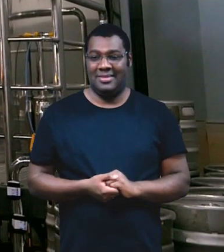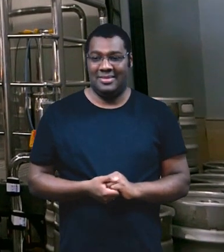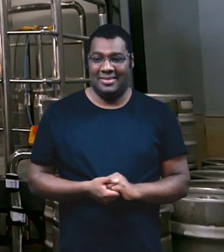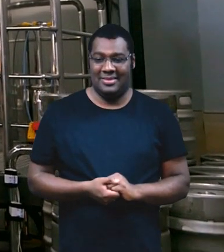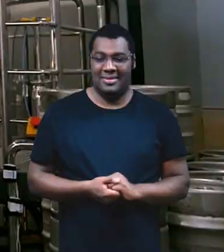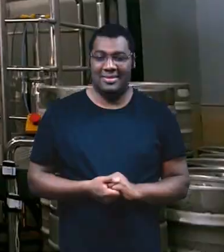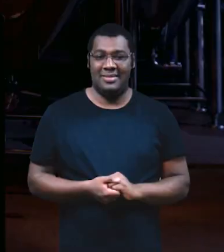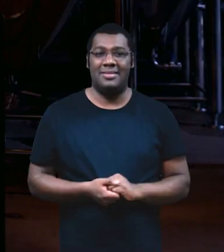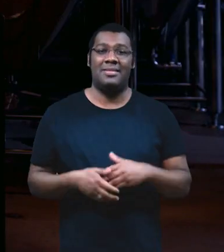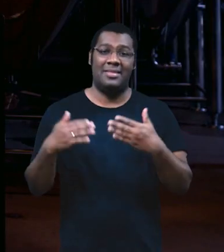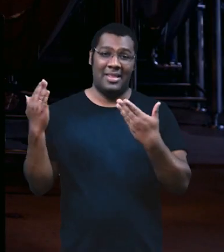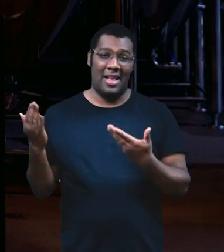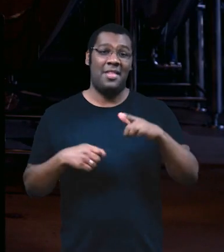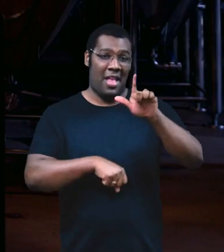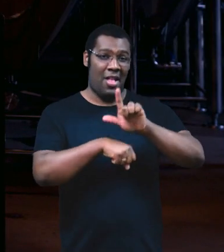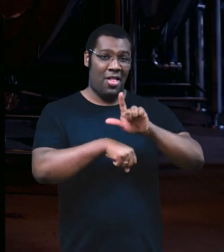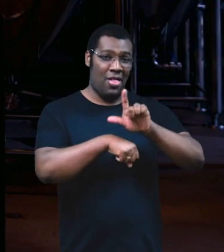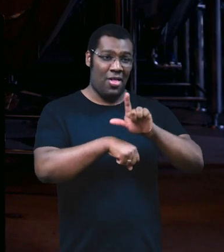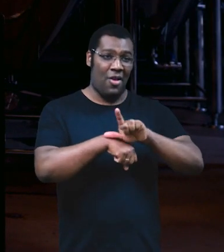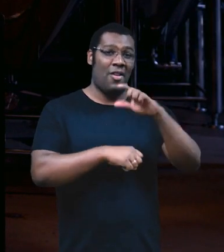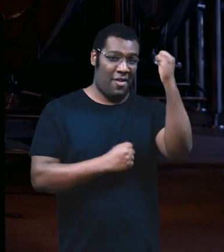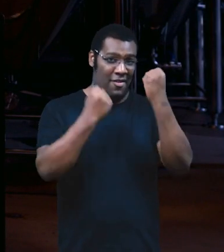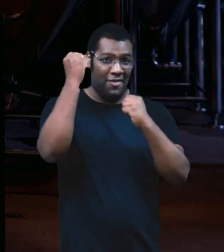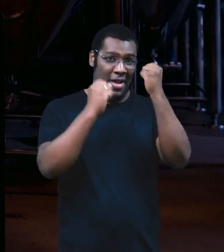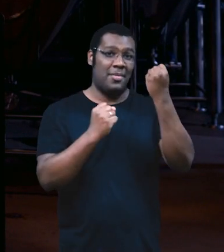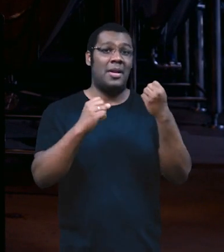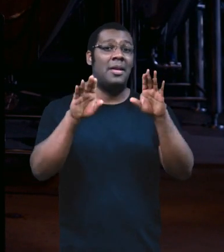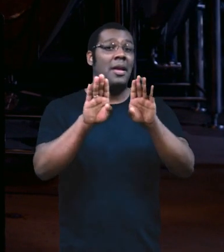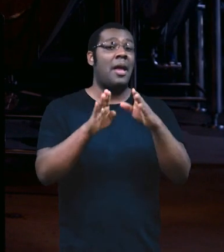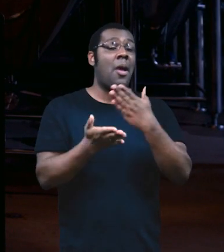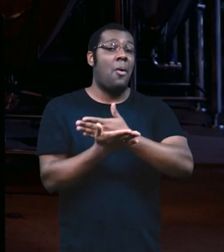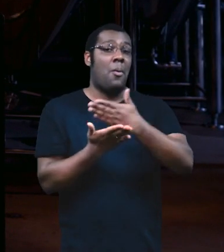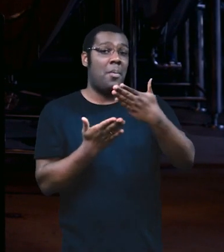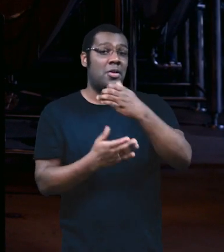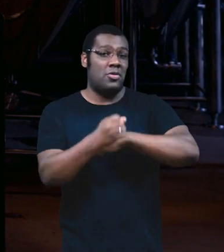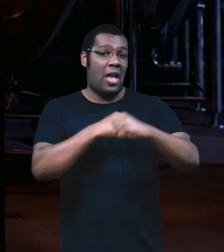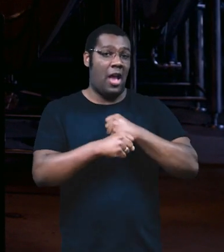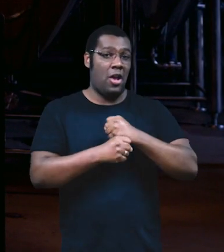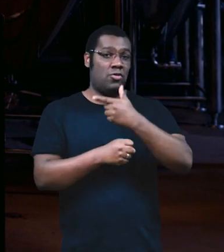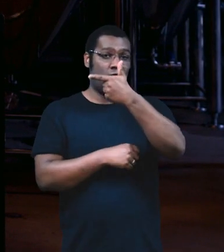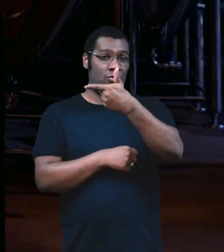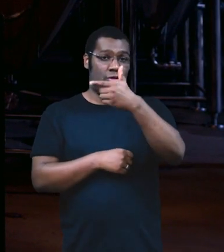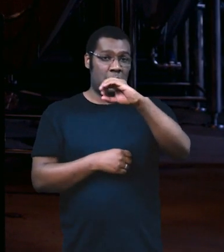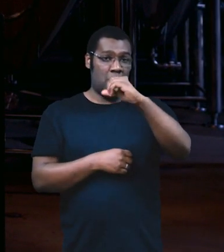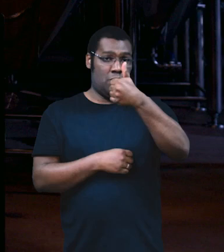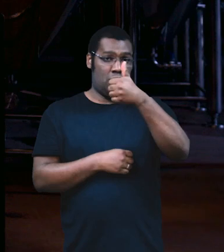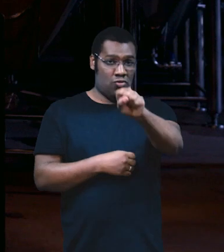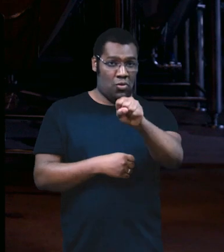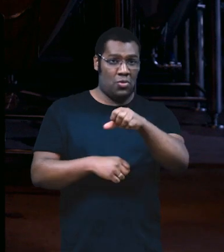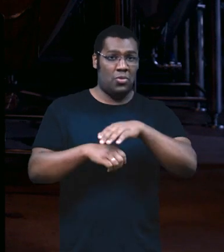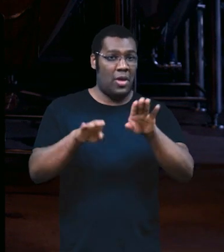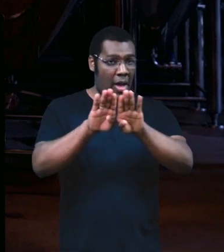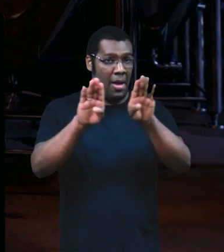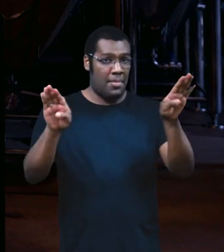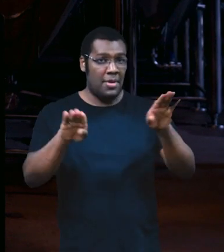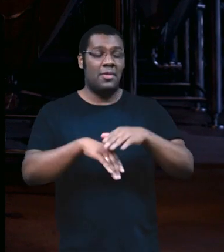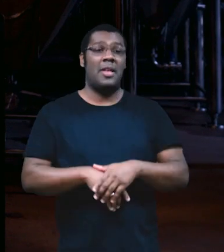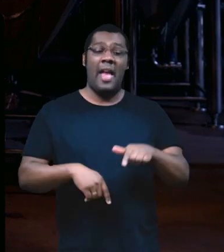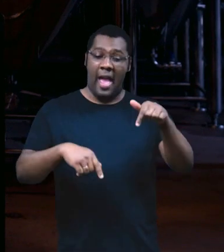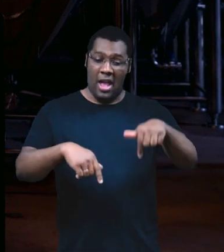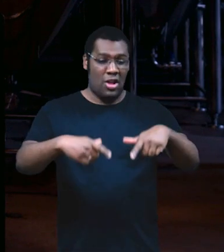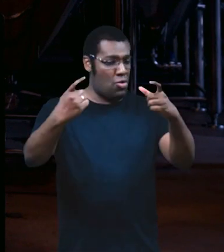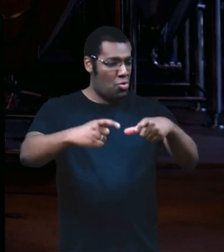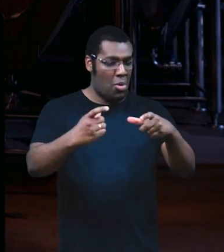A Hope Capital, ela abre as portas em 2018, né? E sempre esteve aqui nesse lugar, sempre